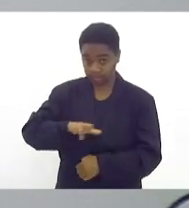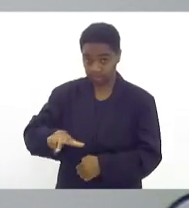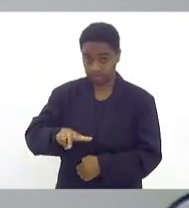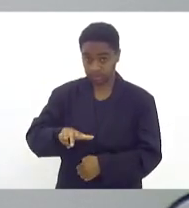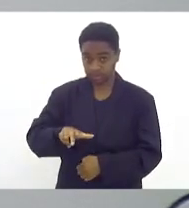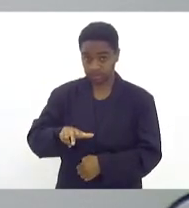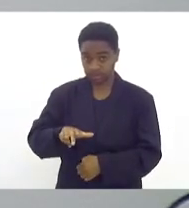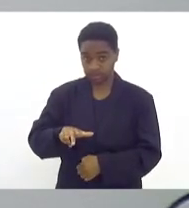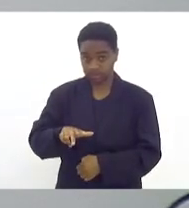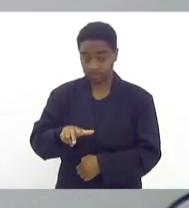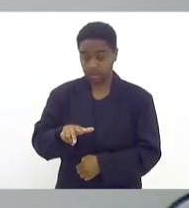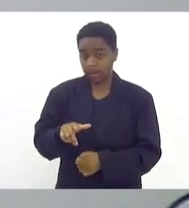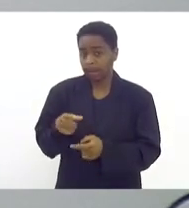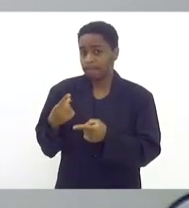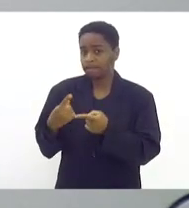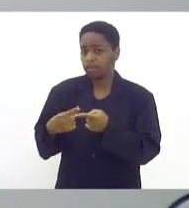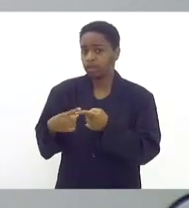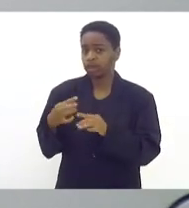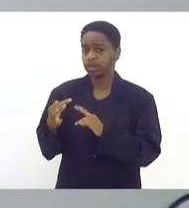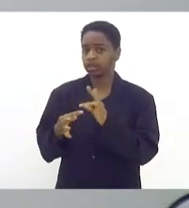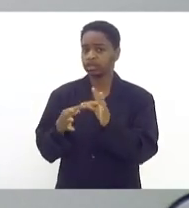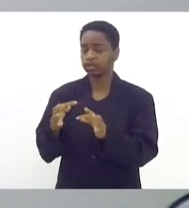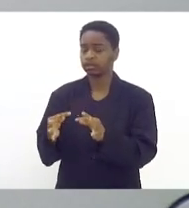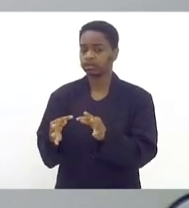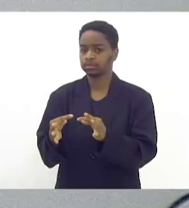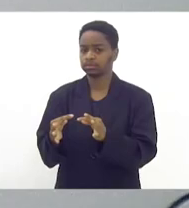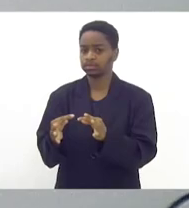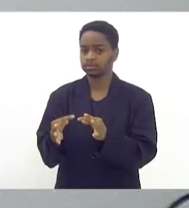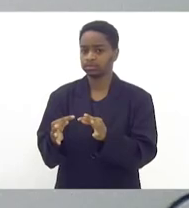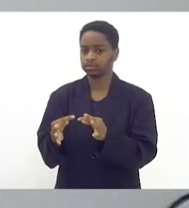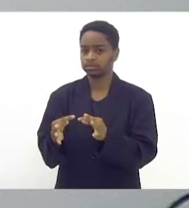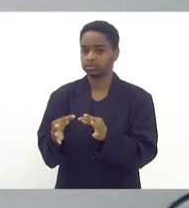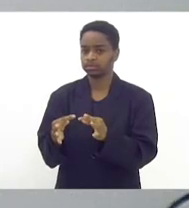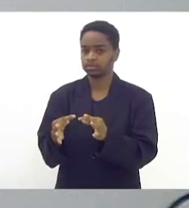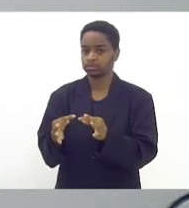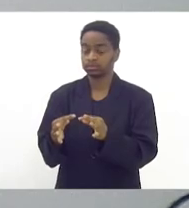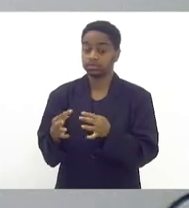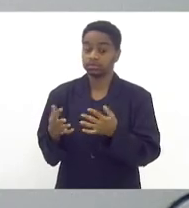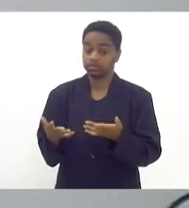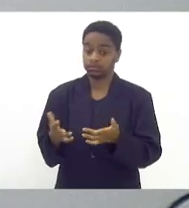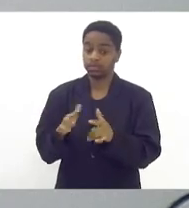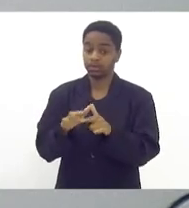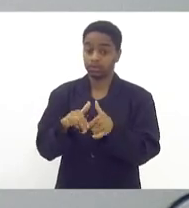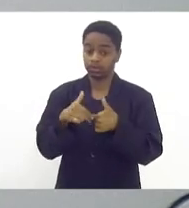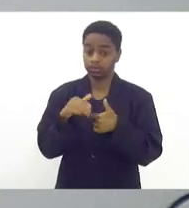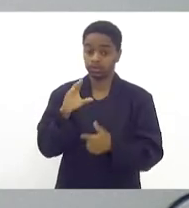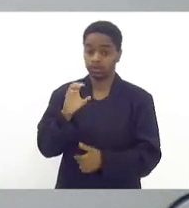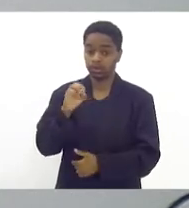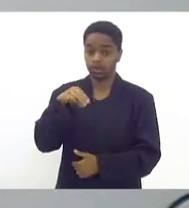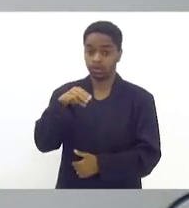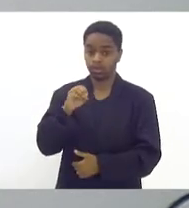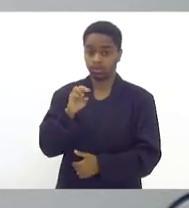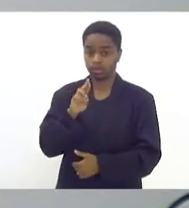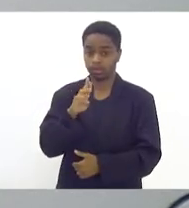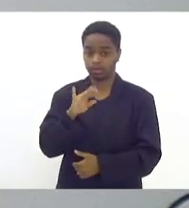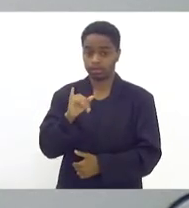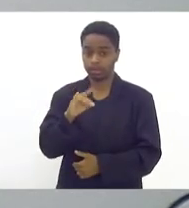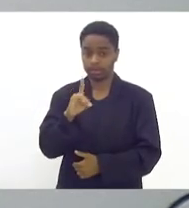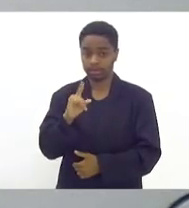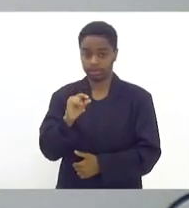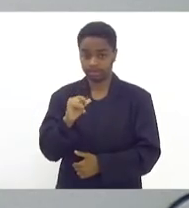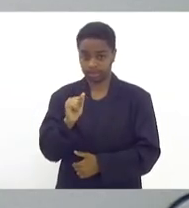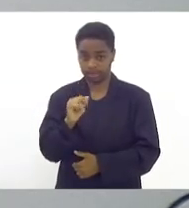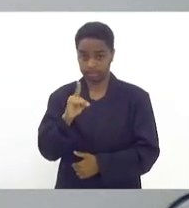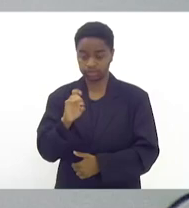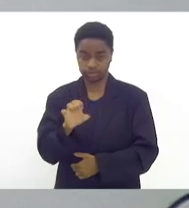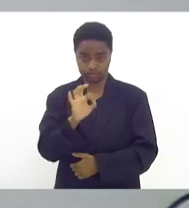doença Por que tratamento porque por conta das comorbidades né Então seria melhor